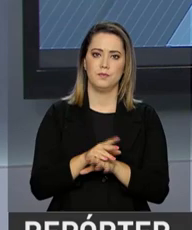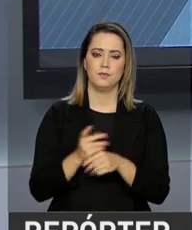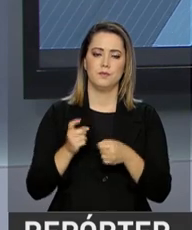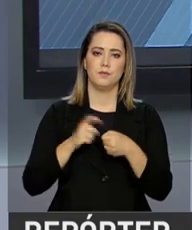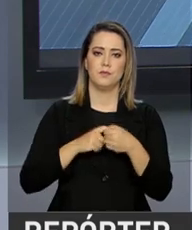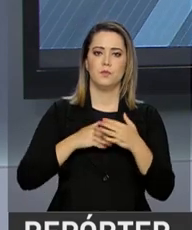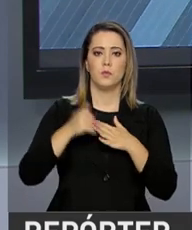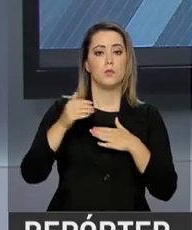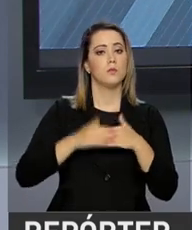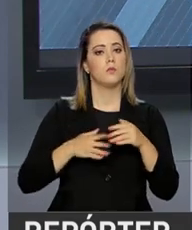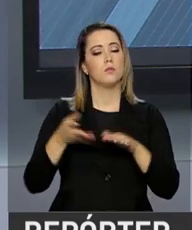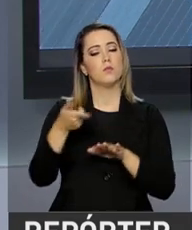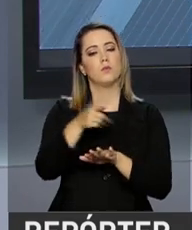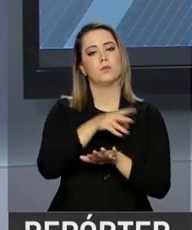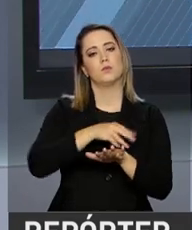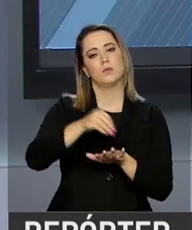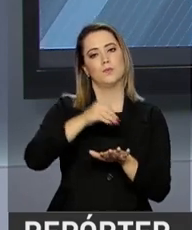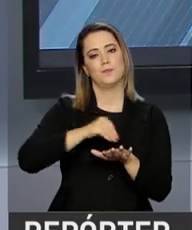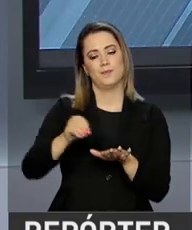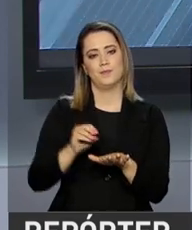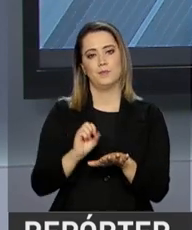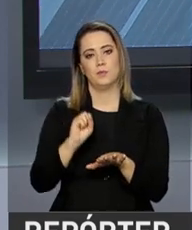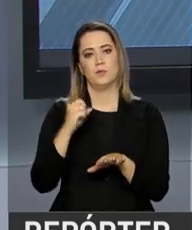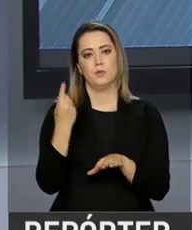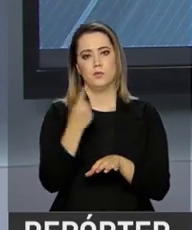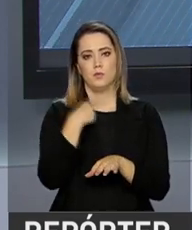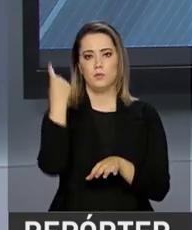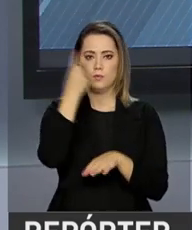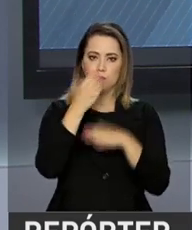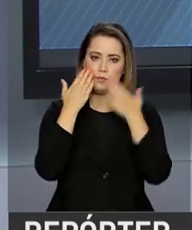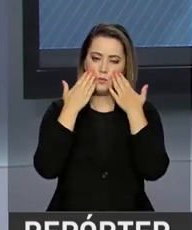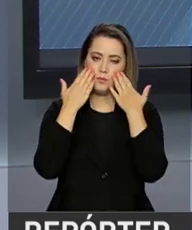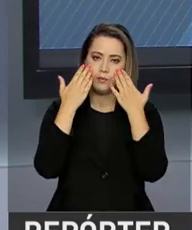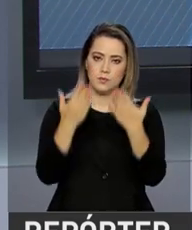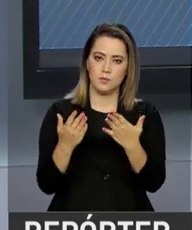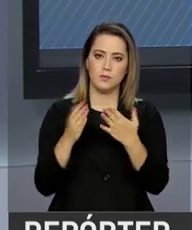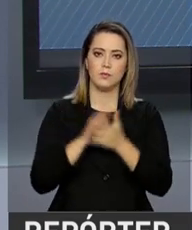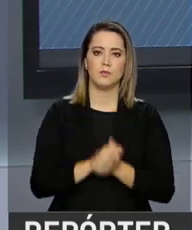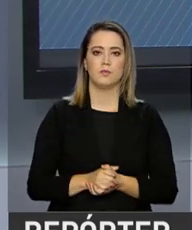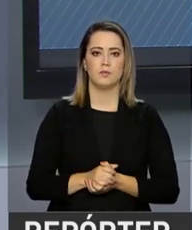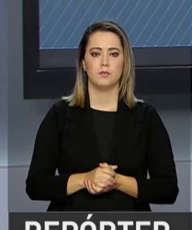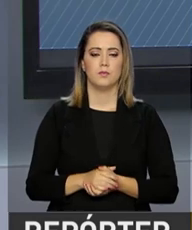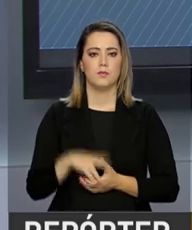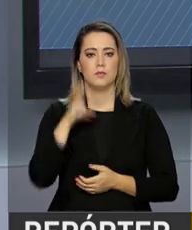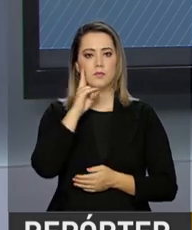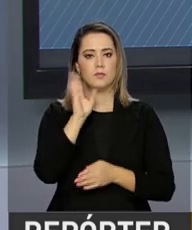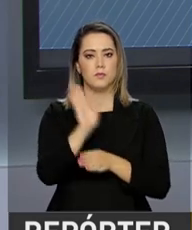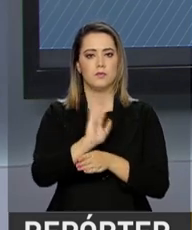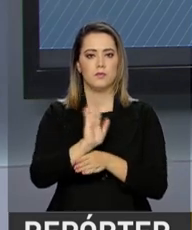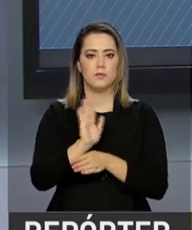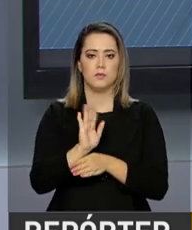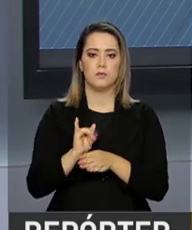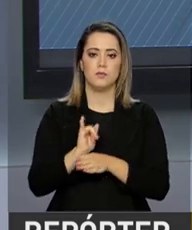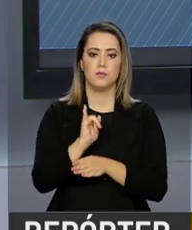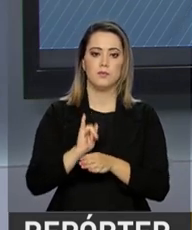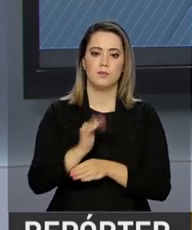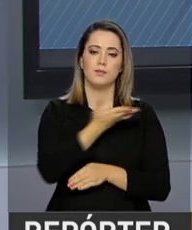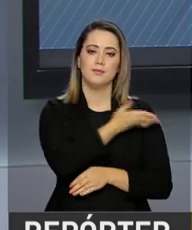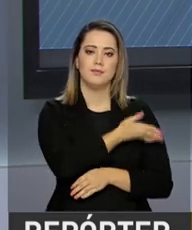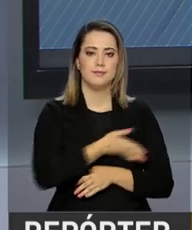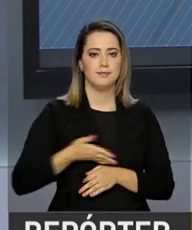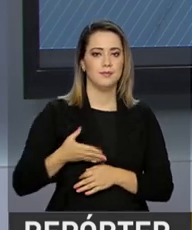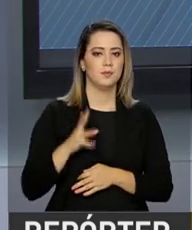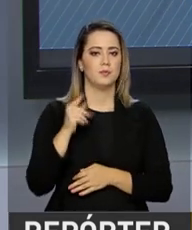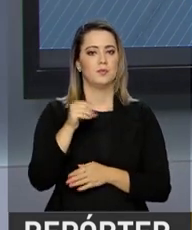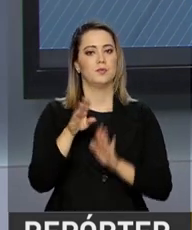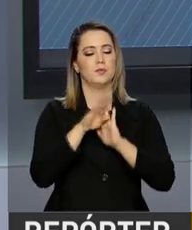aqui. Voltamos a qualquer momento com outras informações ou em uma hora a nossa próxima edição. Você pode rever as reportagens no